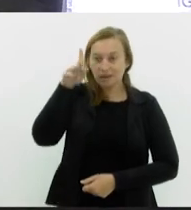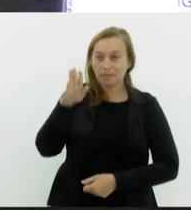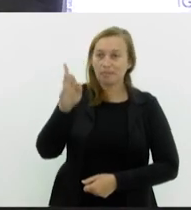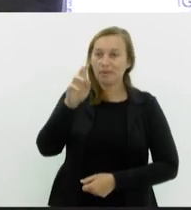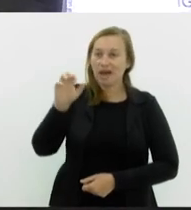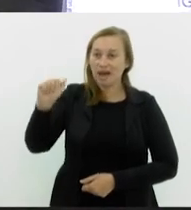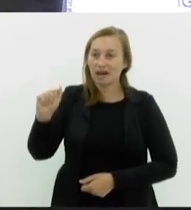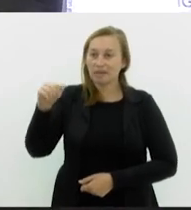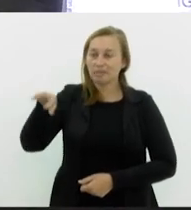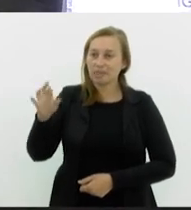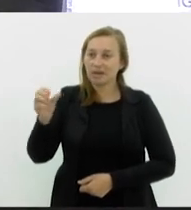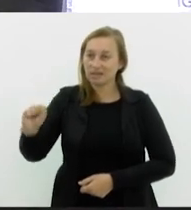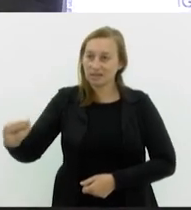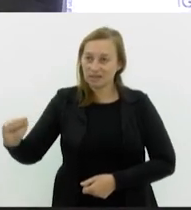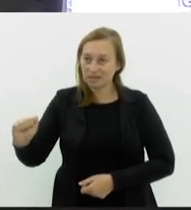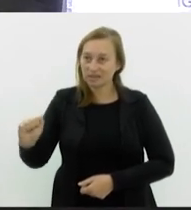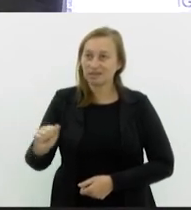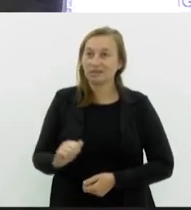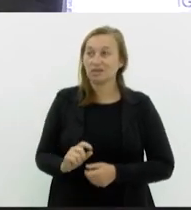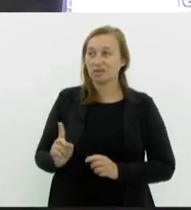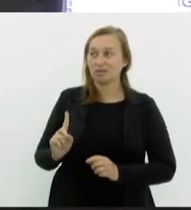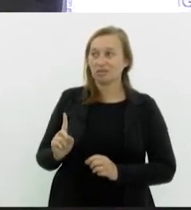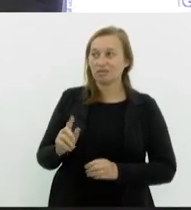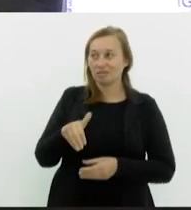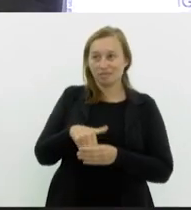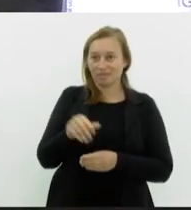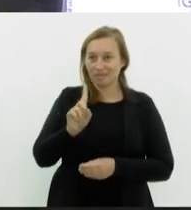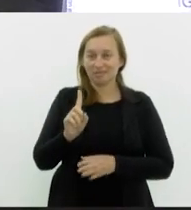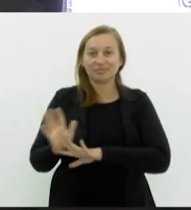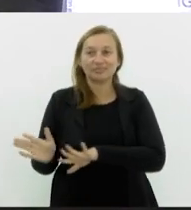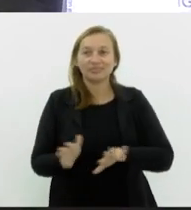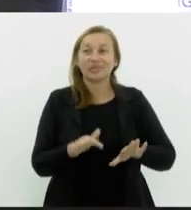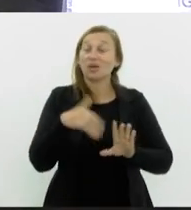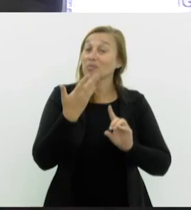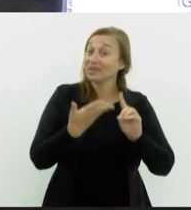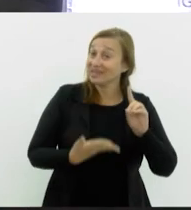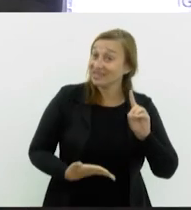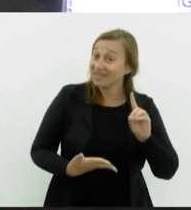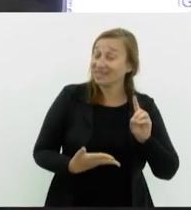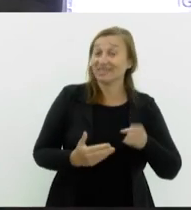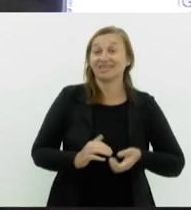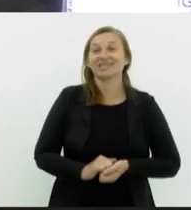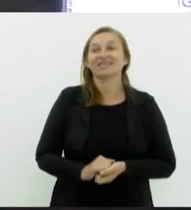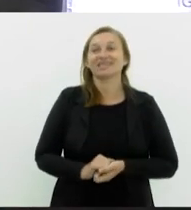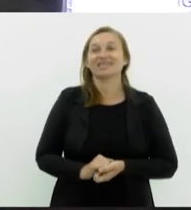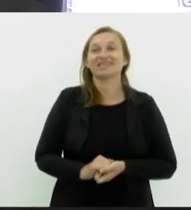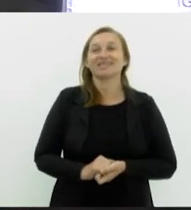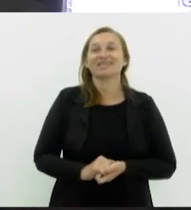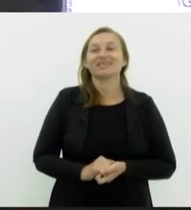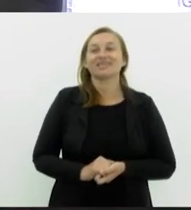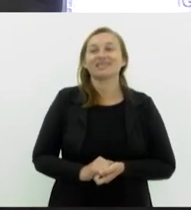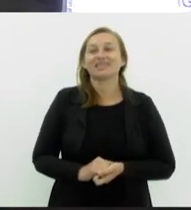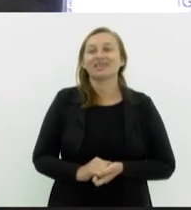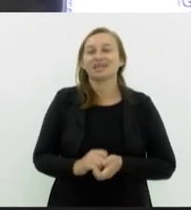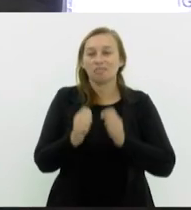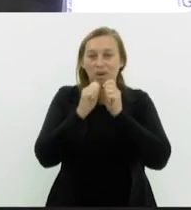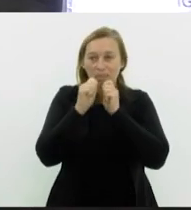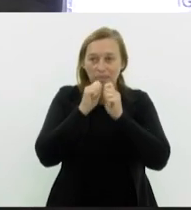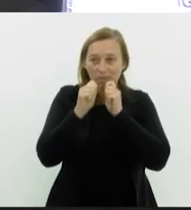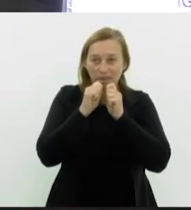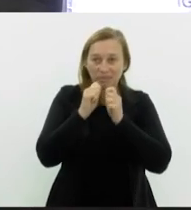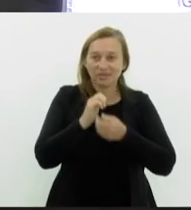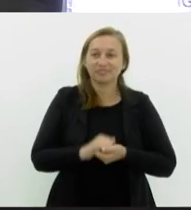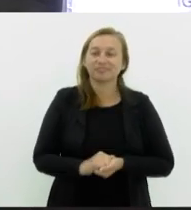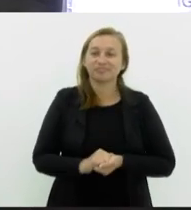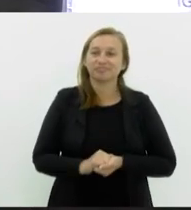pode falar, mas não nada extemporâneo. Então, homenagear, passar a palavra para o autor